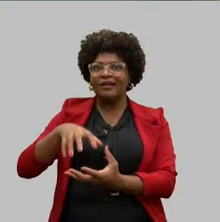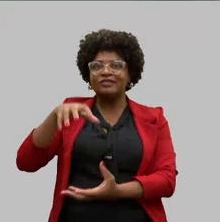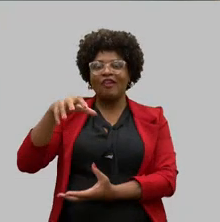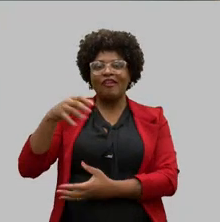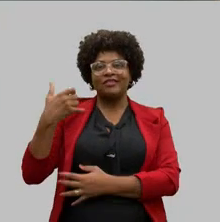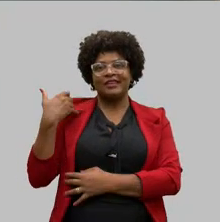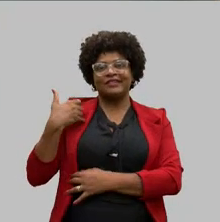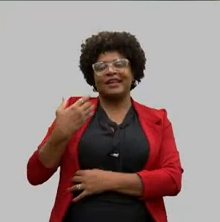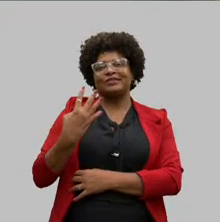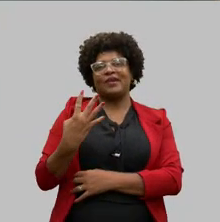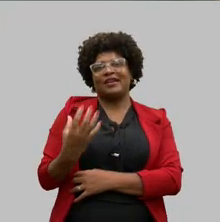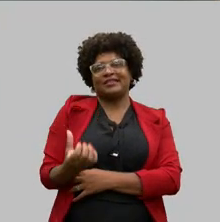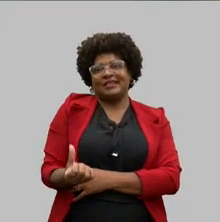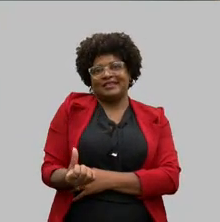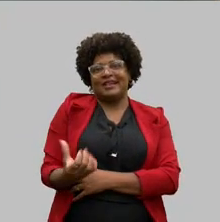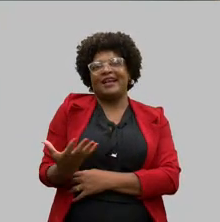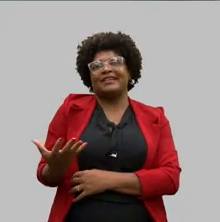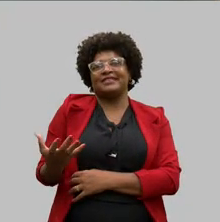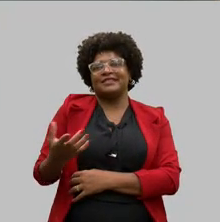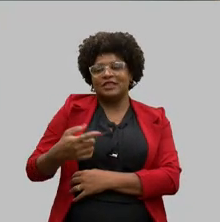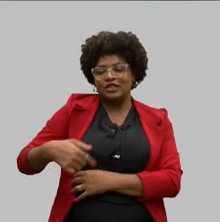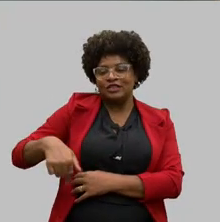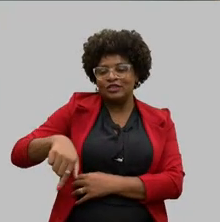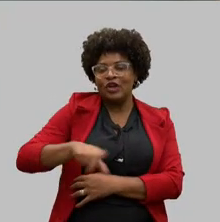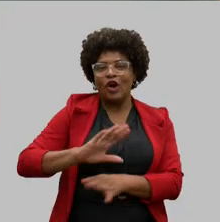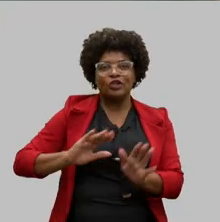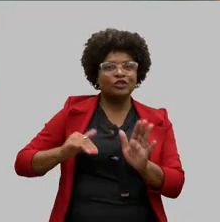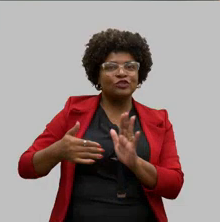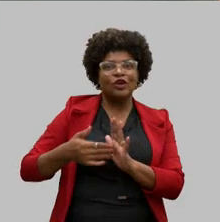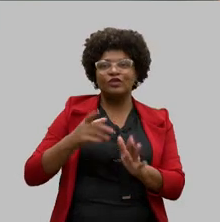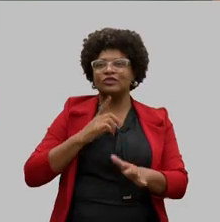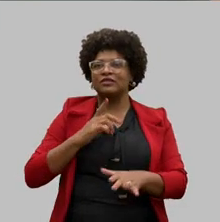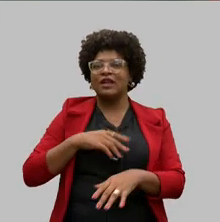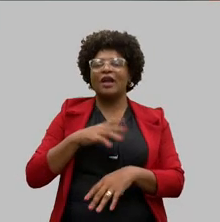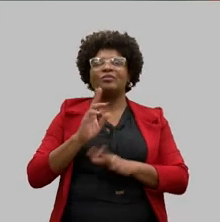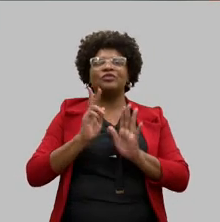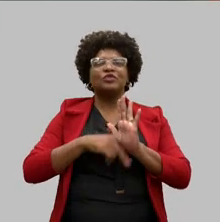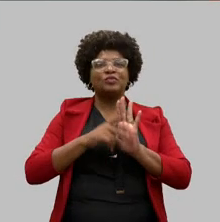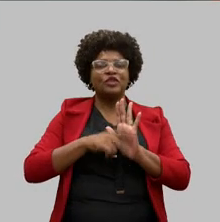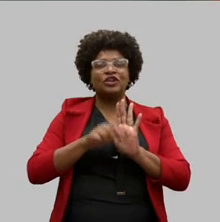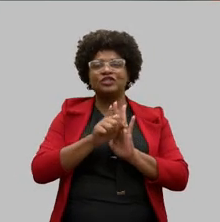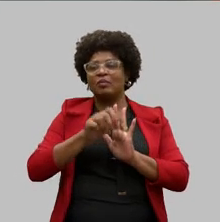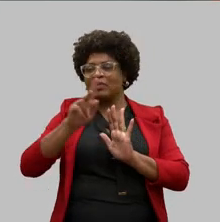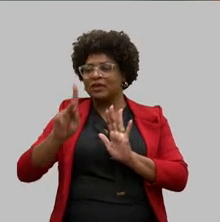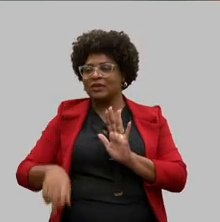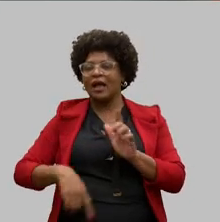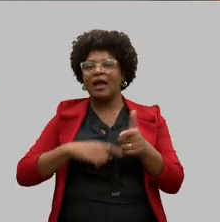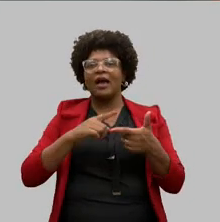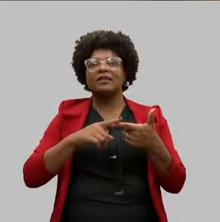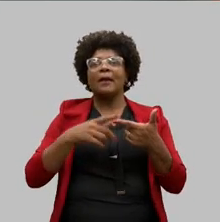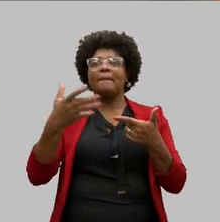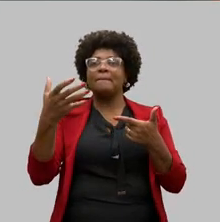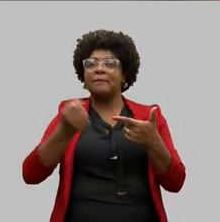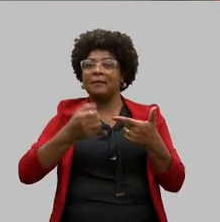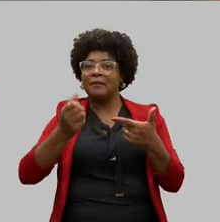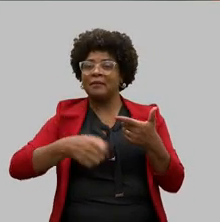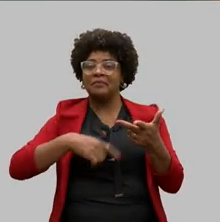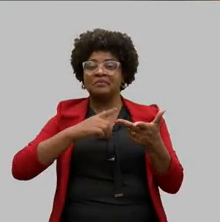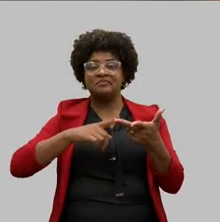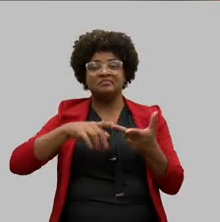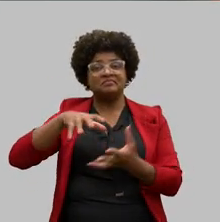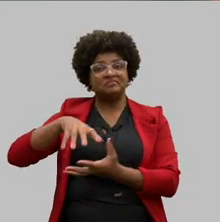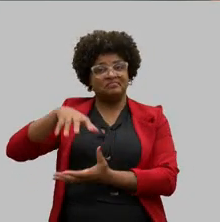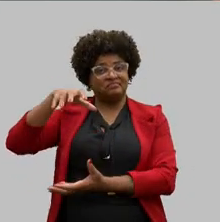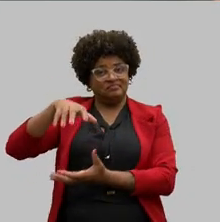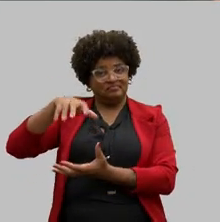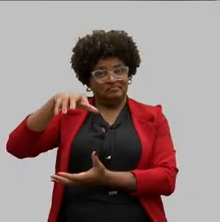chegar para todo M Todos nós somos um projeto de aposentado um projeto de pensionista um projeto de idoso e tem aquele ditado né que